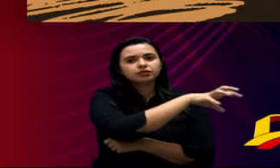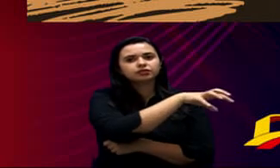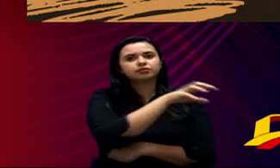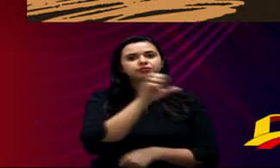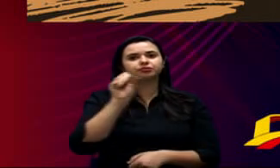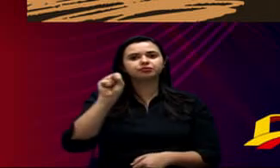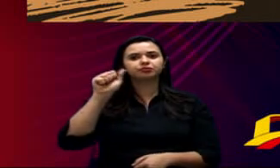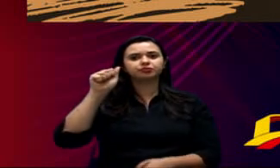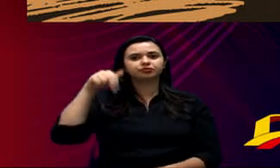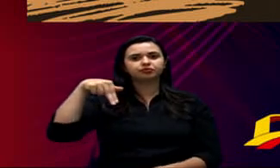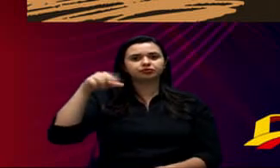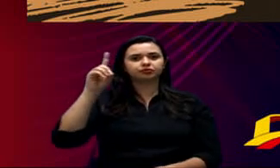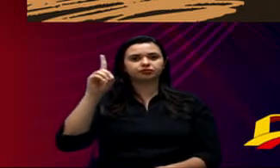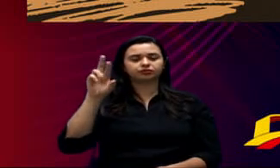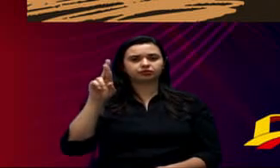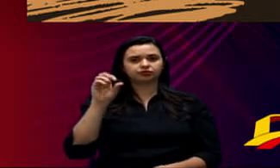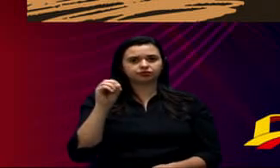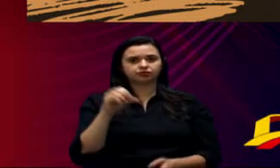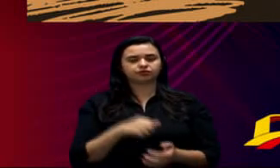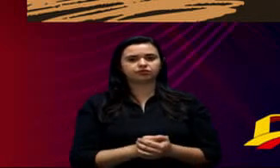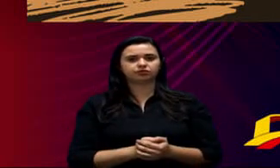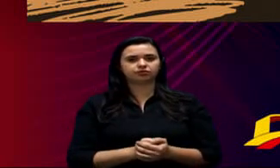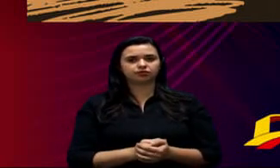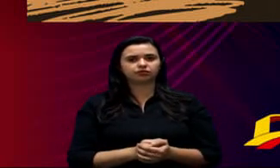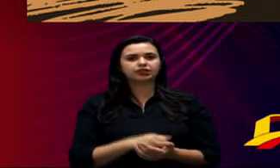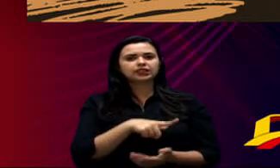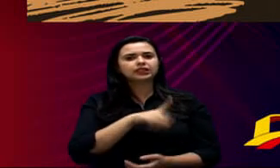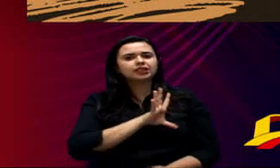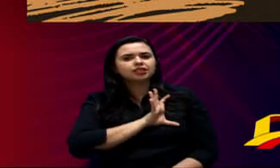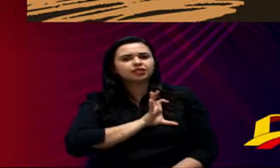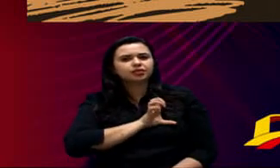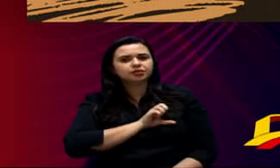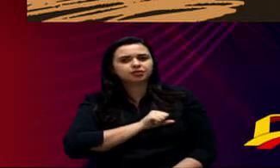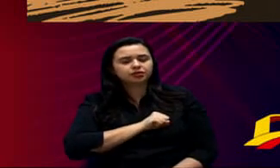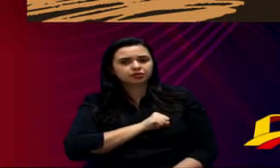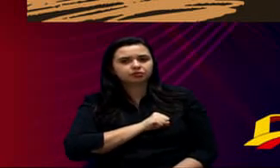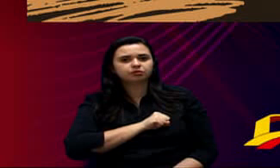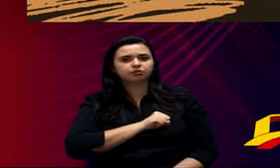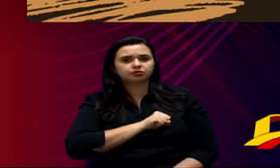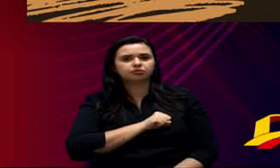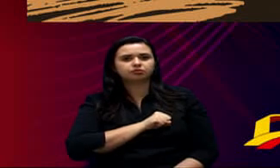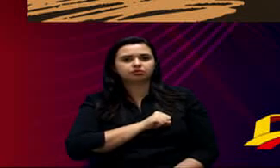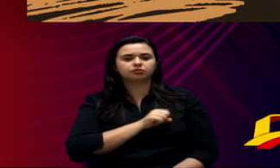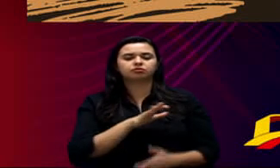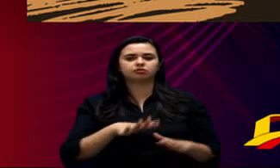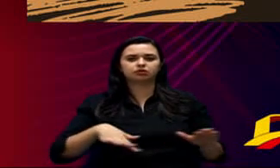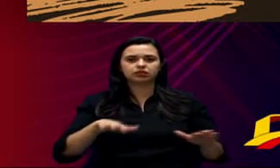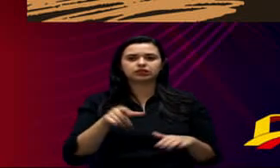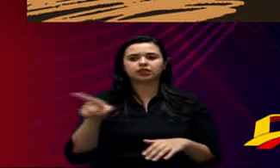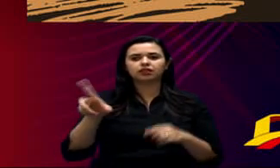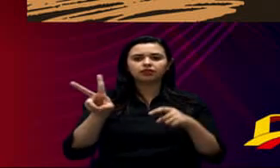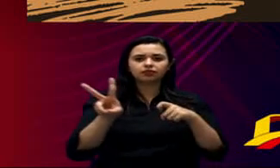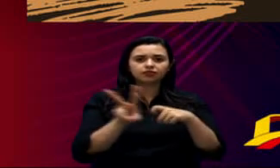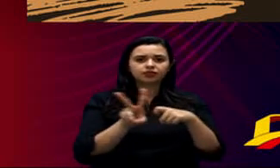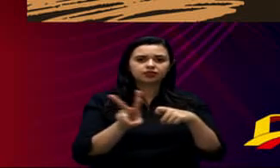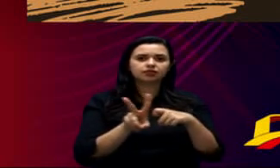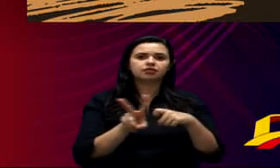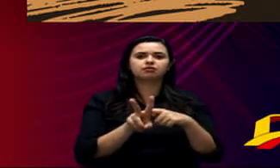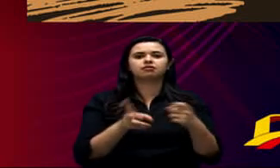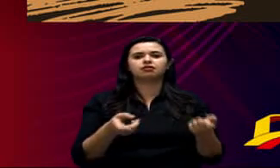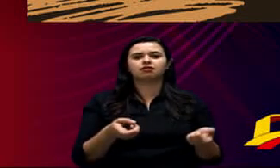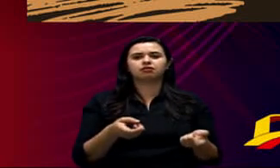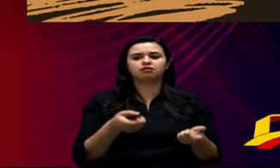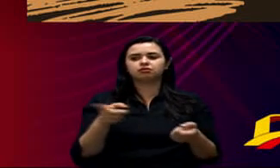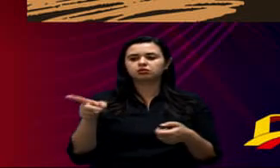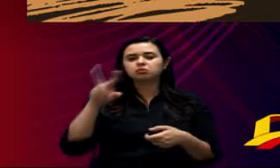senciente. Então, ele tem um amor muito grande pelos tratadores, pelos veterinários. Alguém